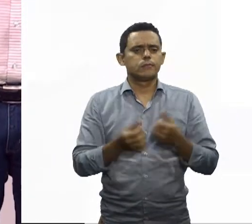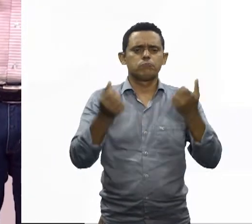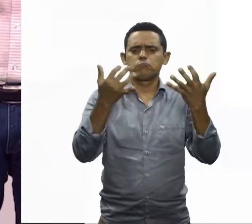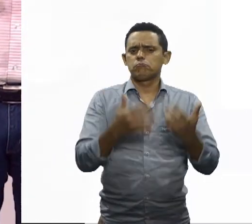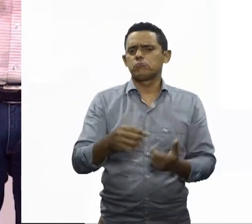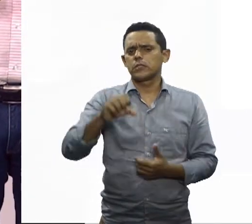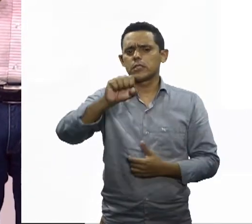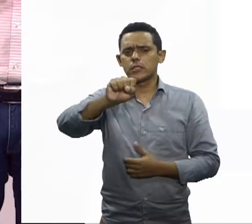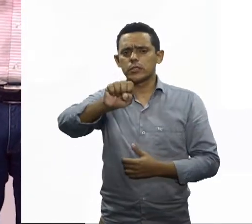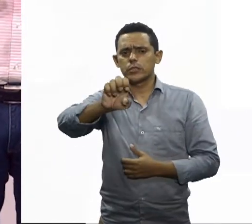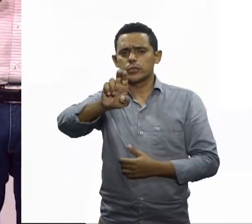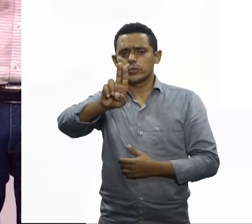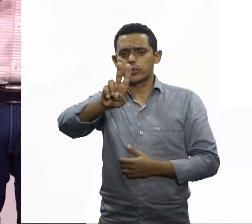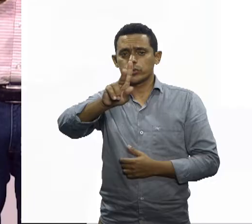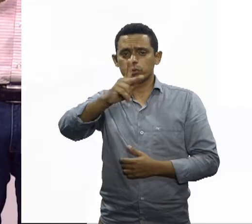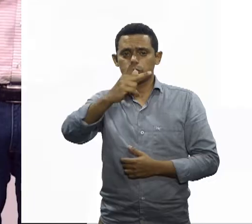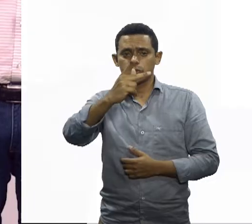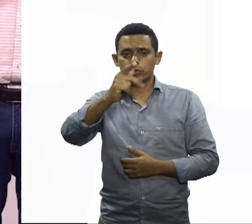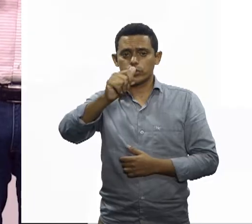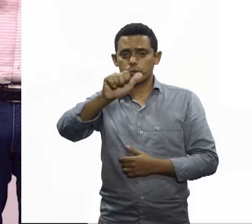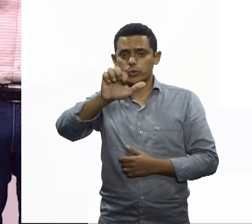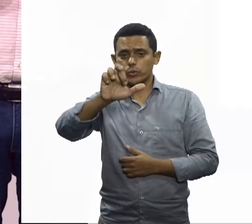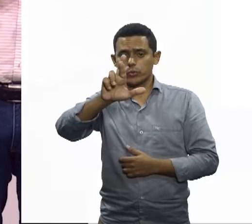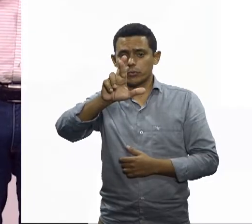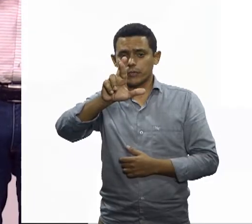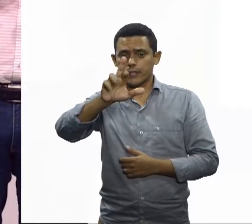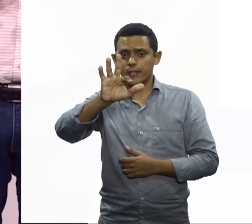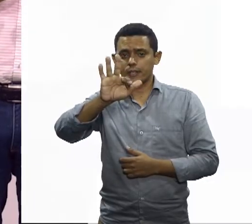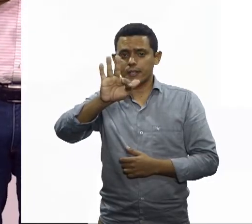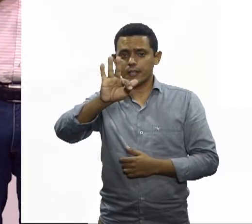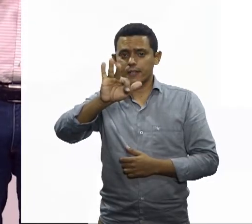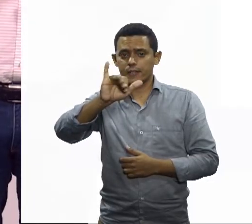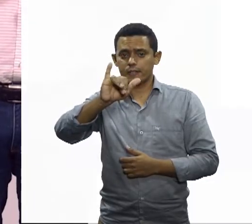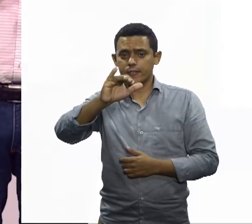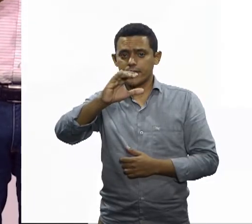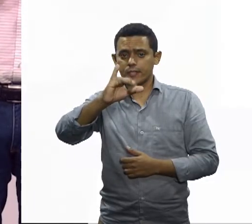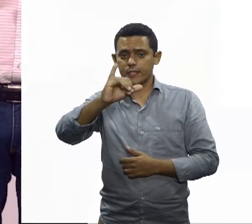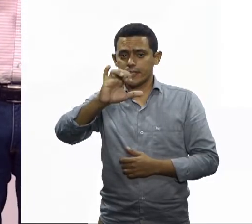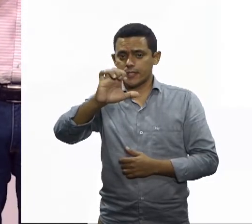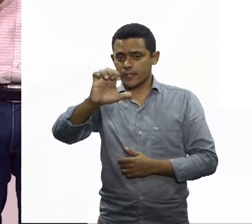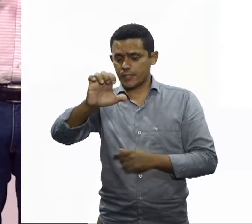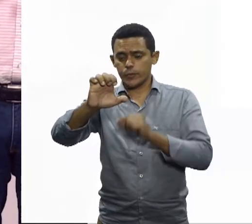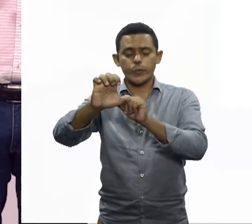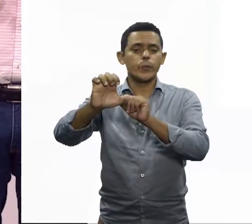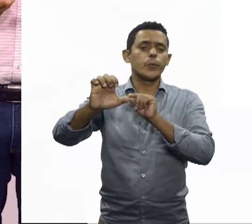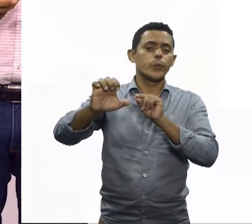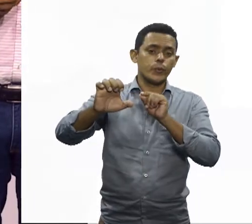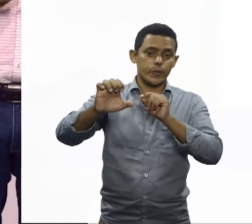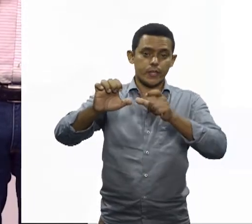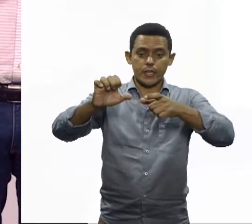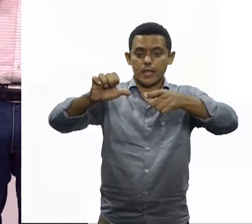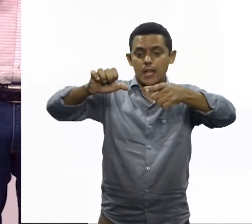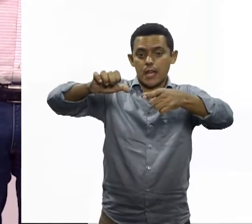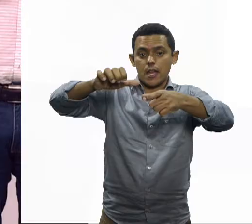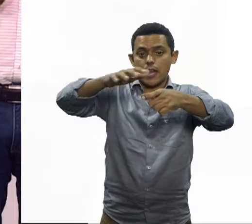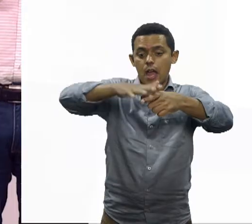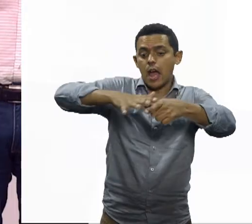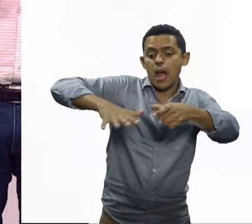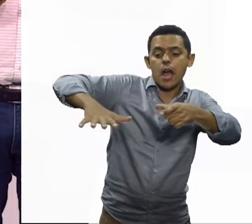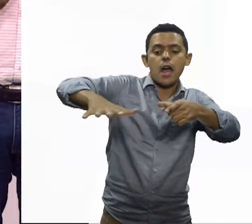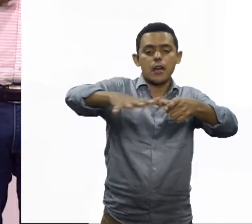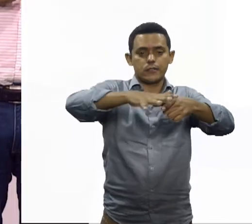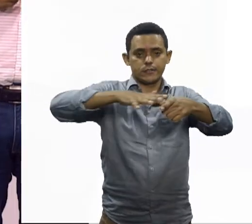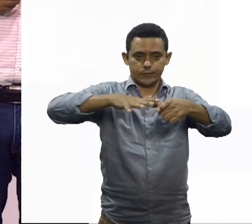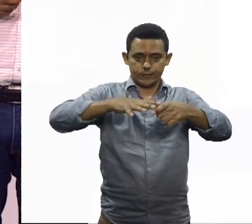de área. Então, você, como vai calcular a área, você tem que usar o quê? A unidade de medida de superfície. Então, agora, vamos fazer